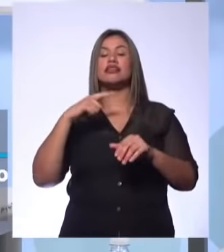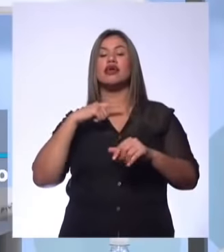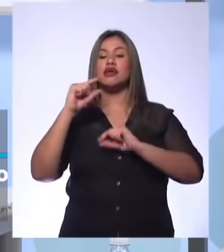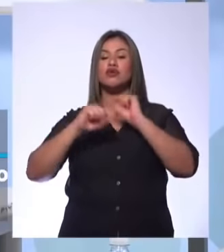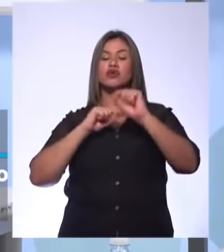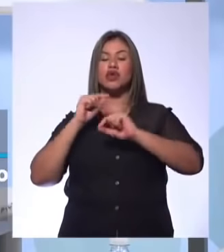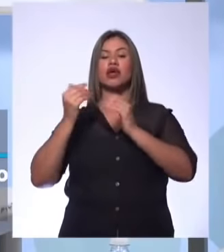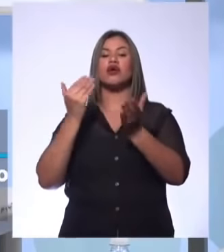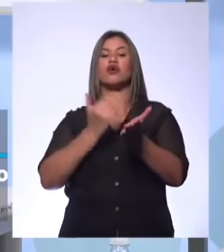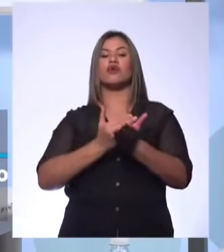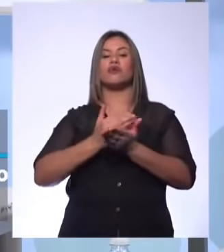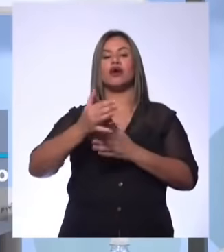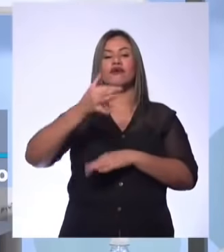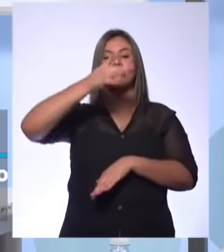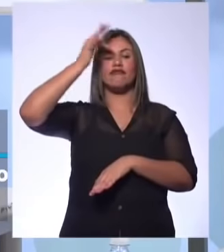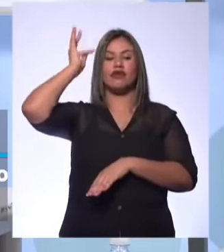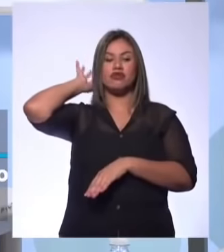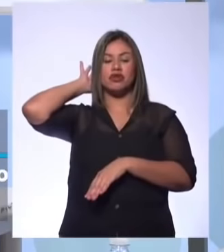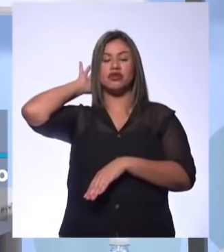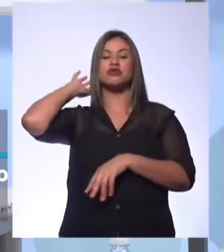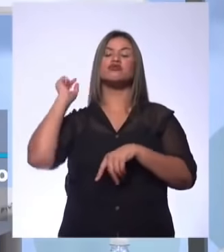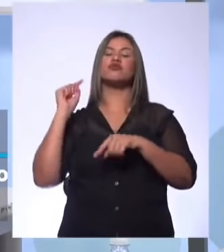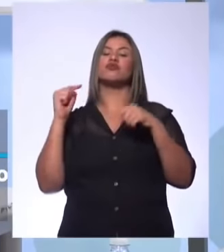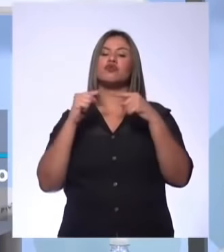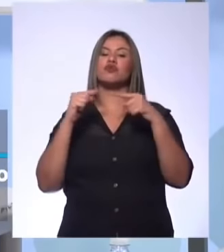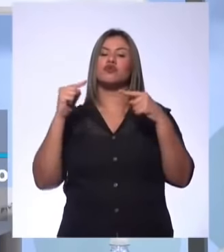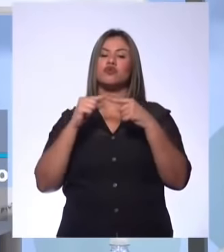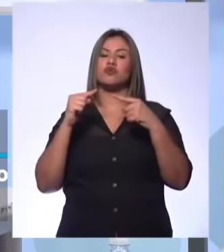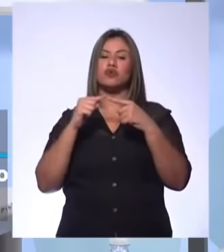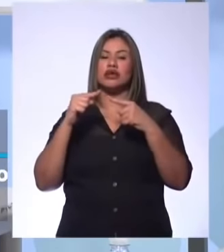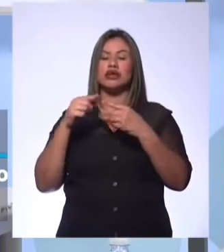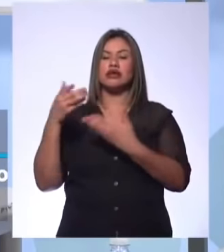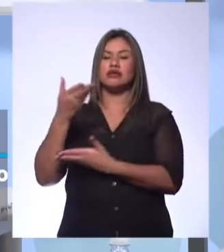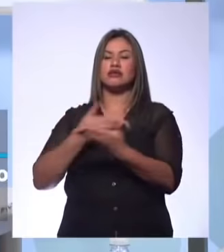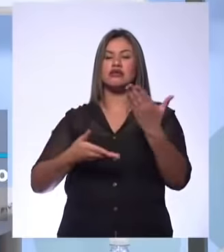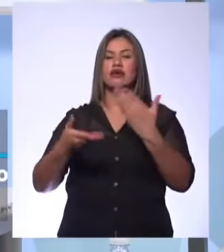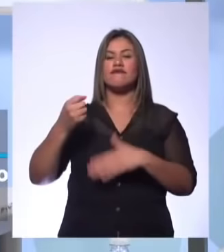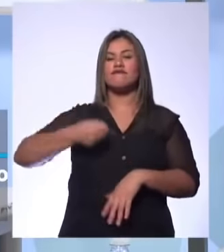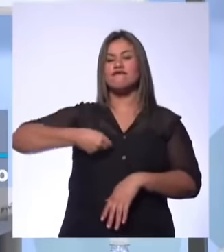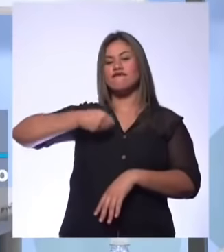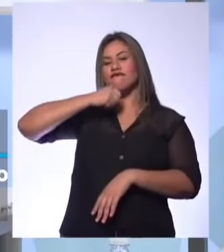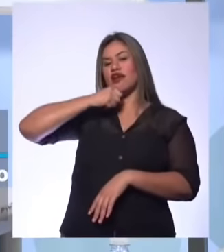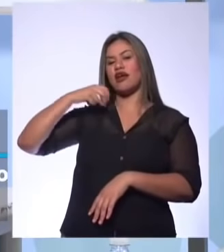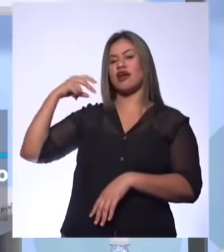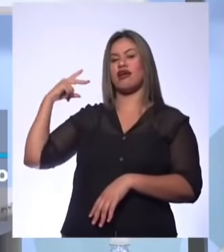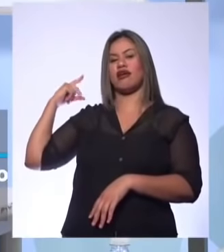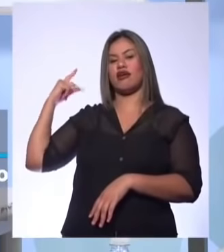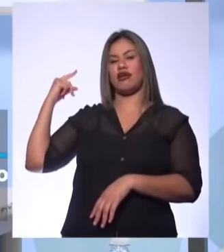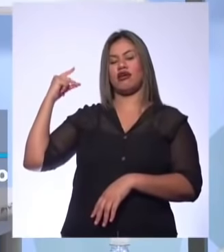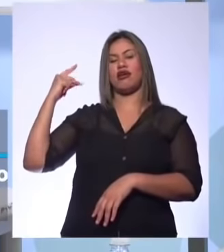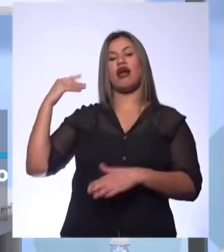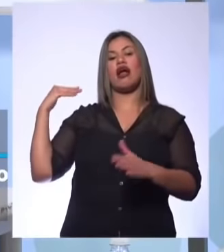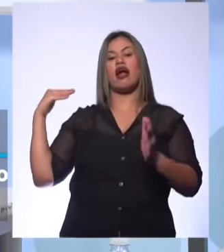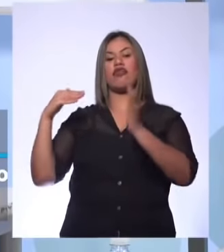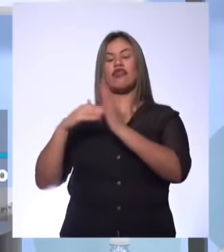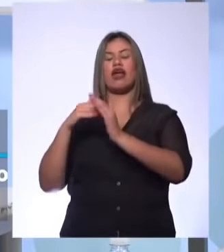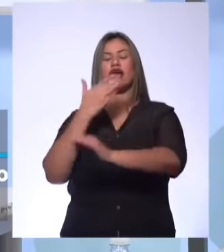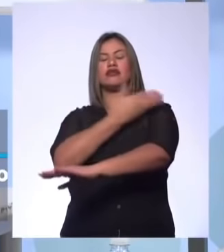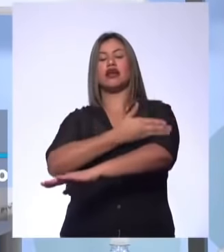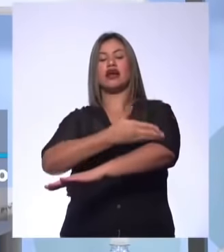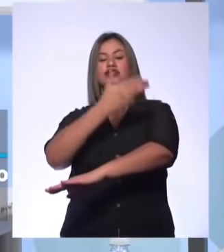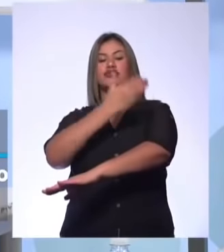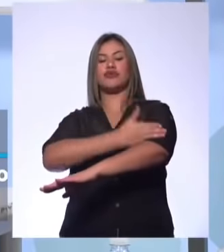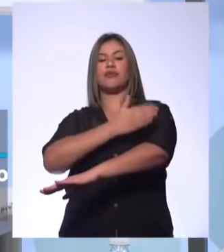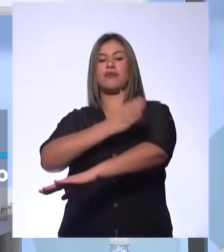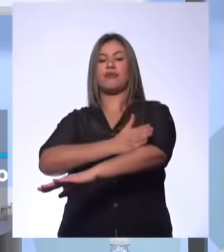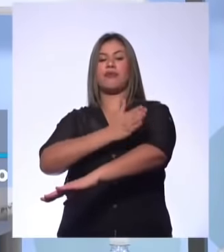o feudalismo. Então percebam que essa transição aí da antiguidade para a Idade Média, ela foi uma transição